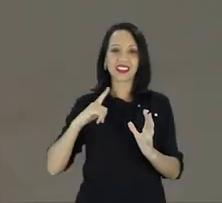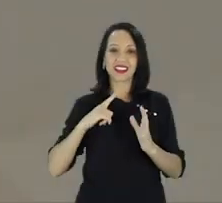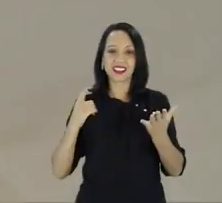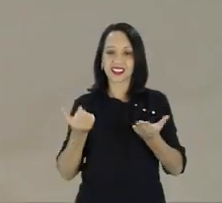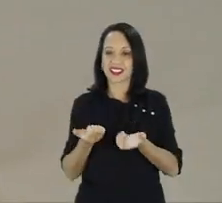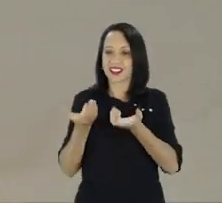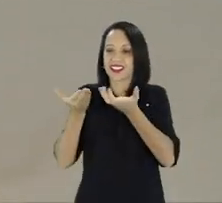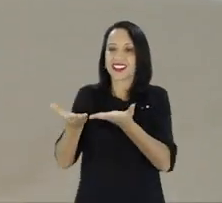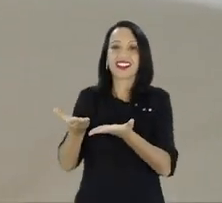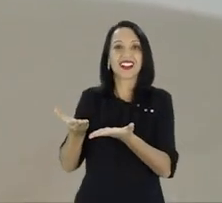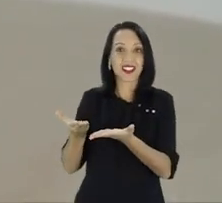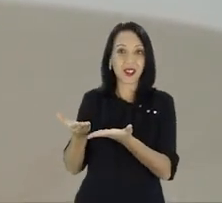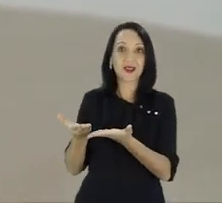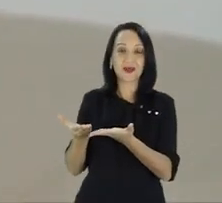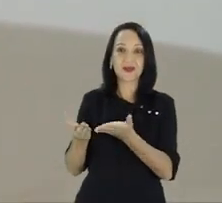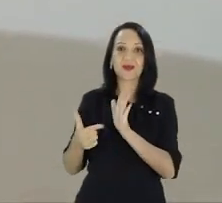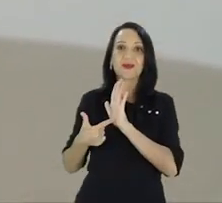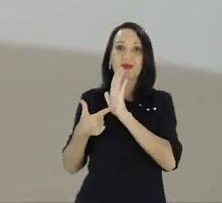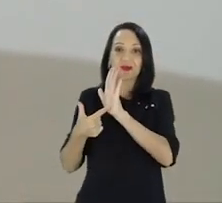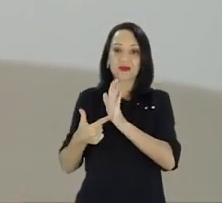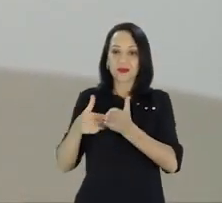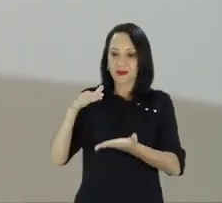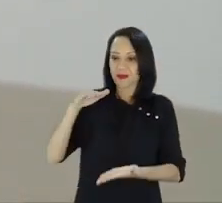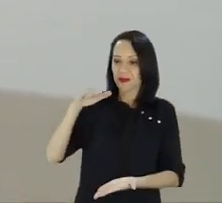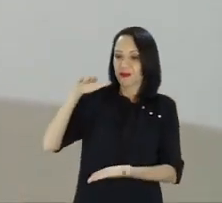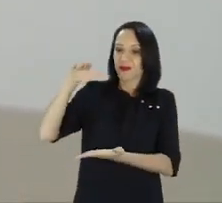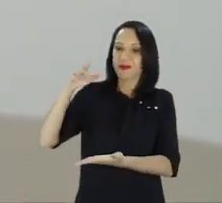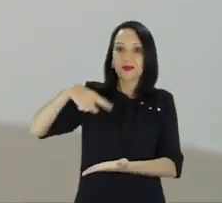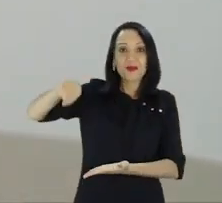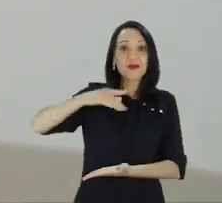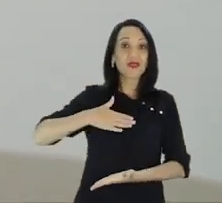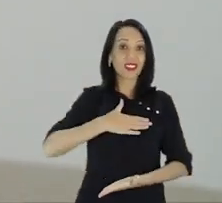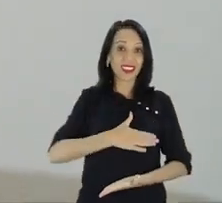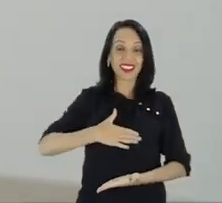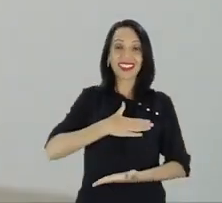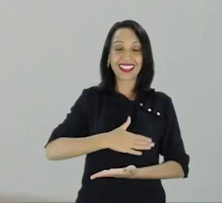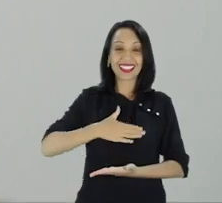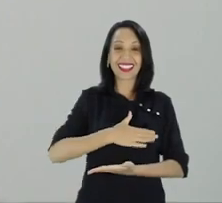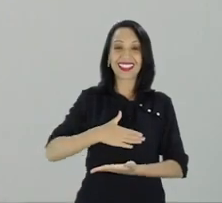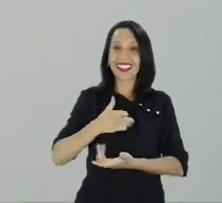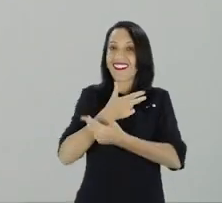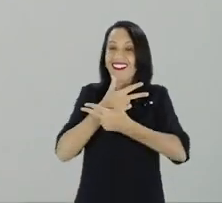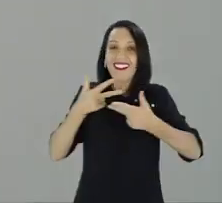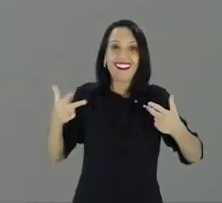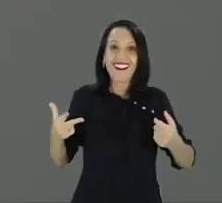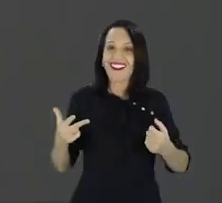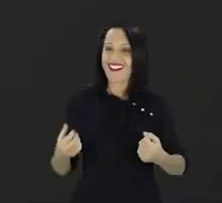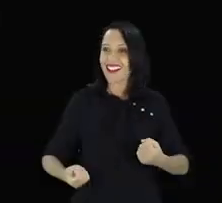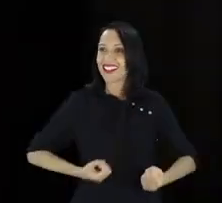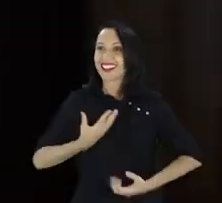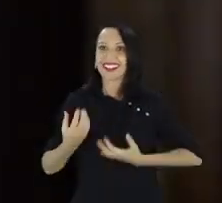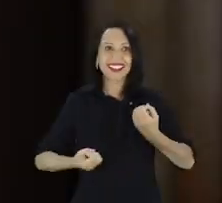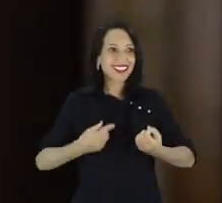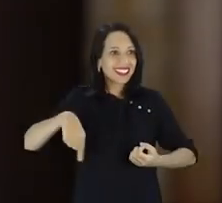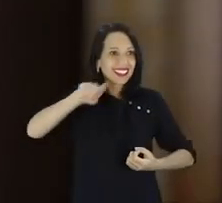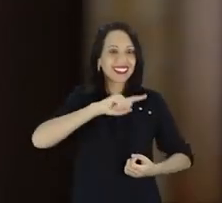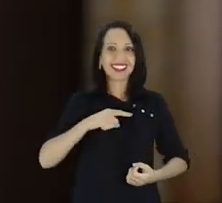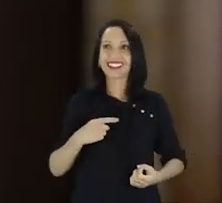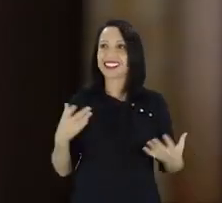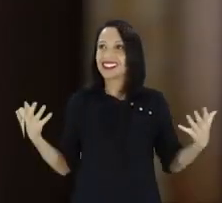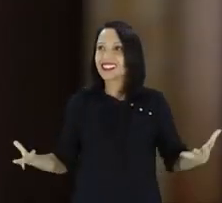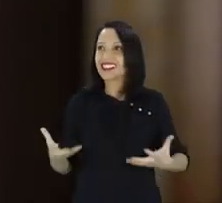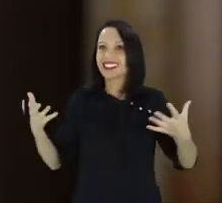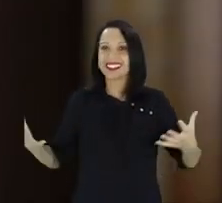para entregar para ela na hora que eu ia entregar para ela tantas pessoas gostaram da peça foi ficando uma coisa assim que foi gerando uma movimentação e